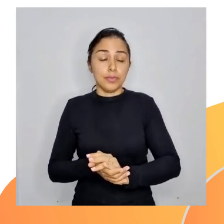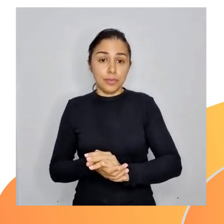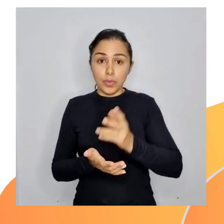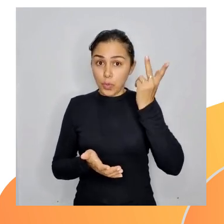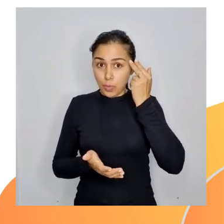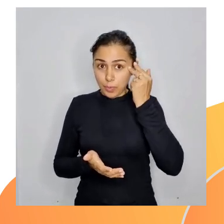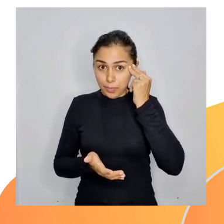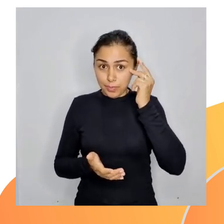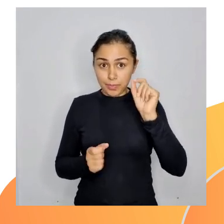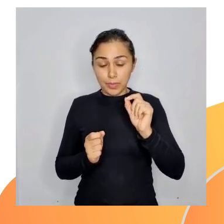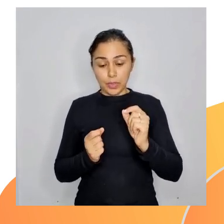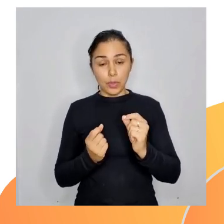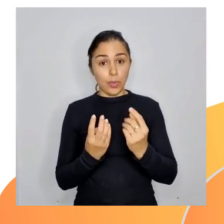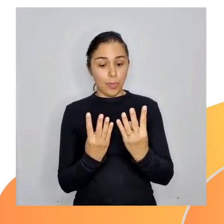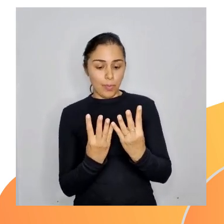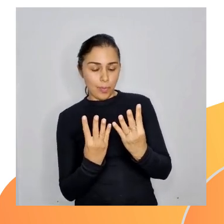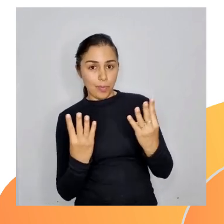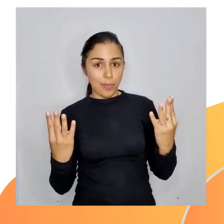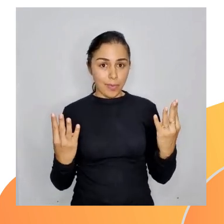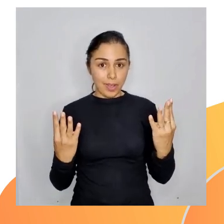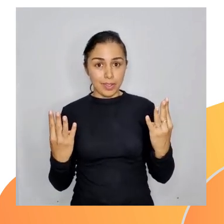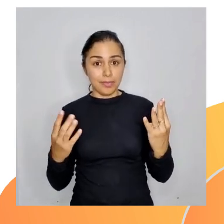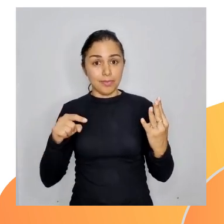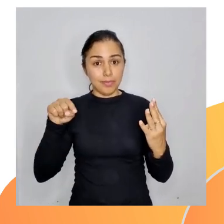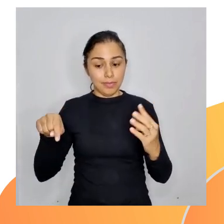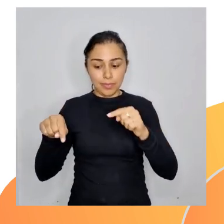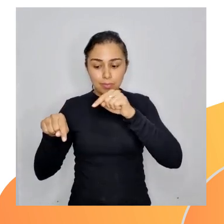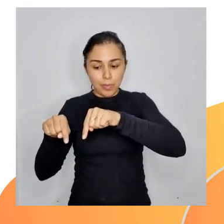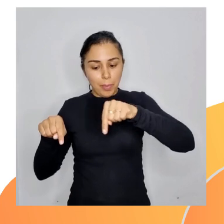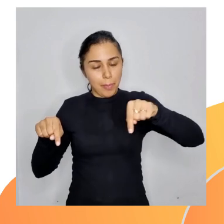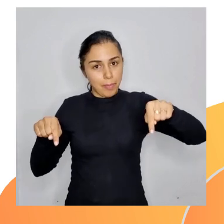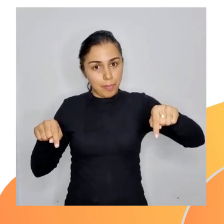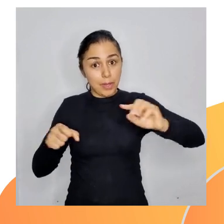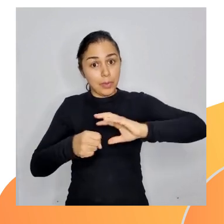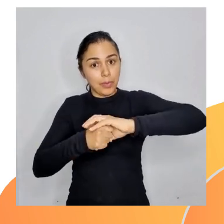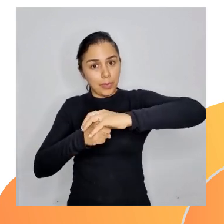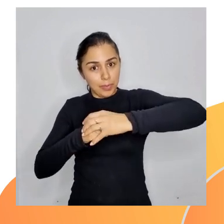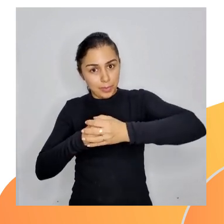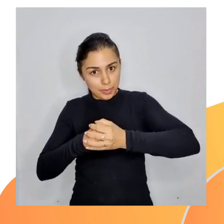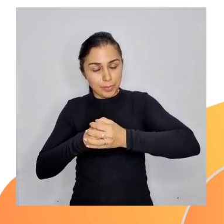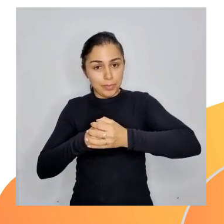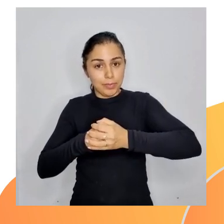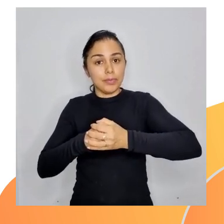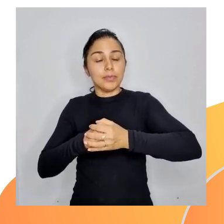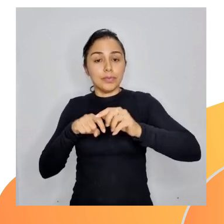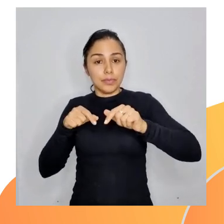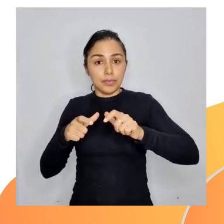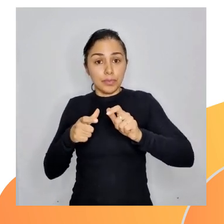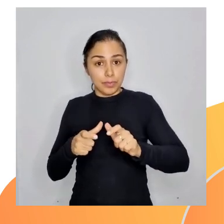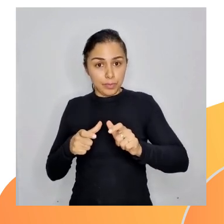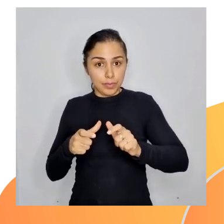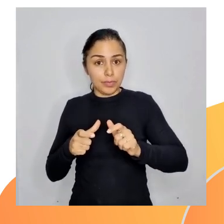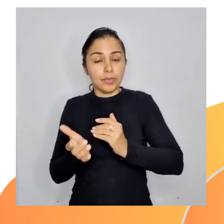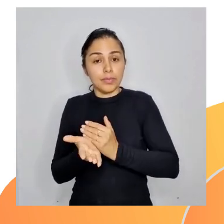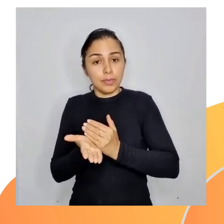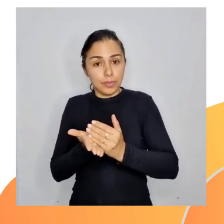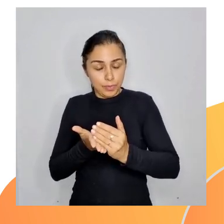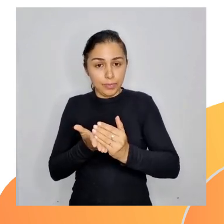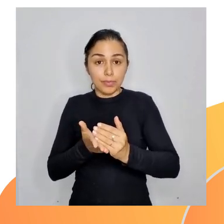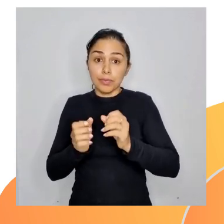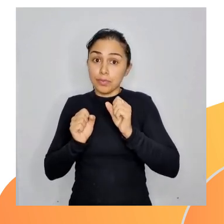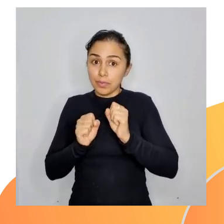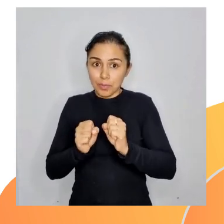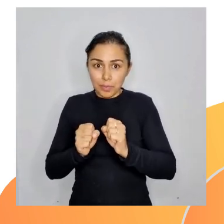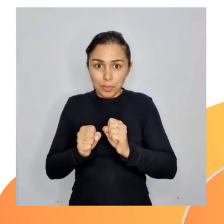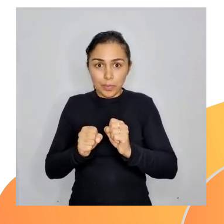o que é a casa inicial? A casa que ele nasce, a casa que ele surge, que ele inicia a partida, tá certo? Quando o peão está na sua